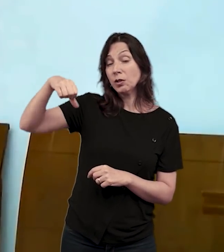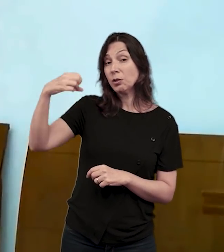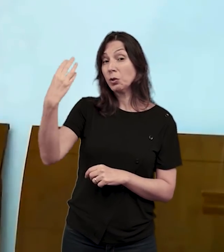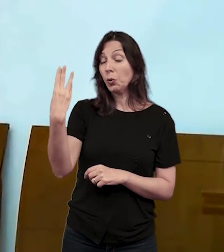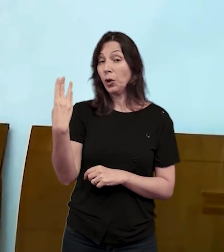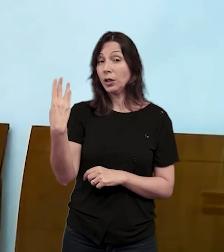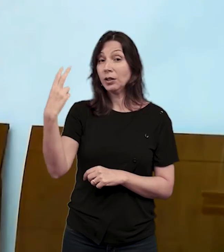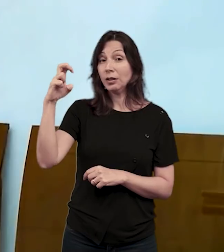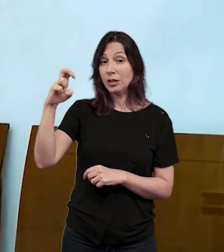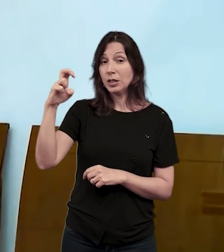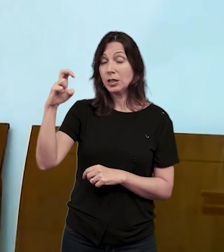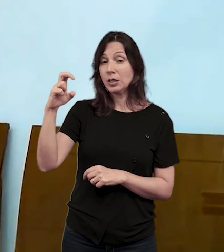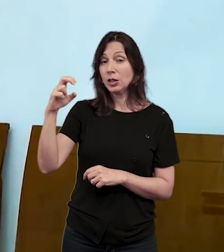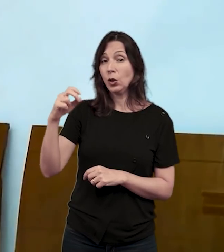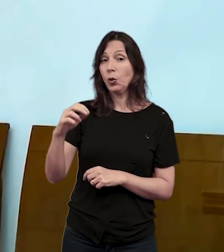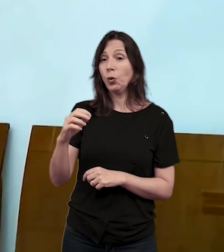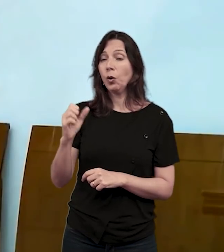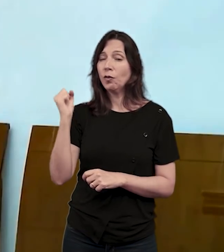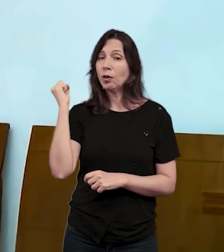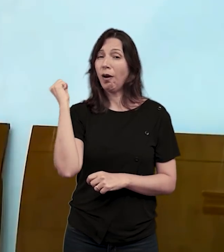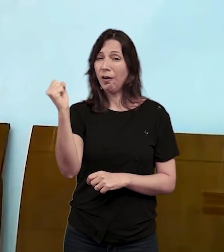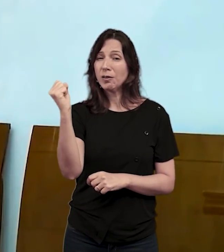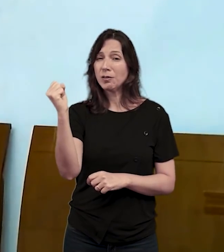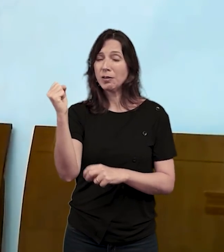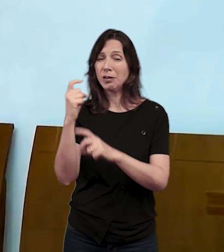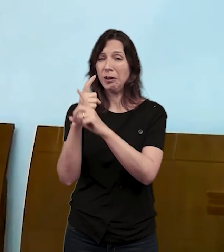Infelizes? Coitadas?